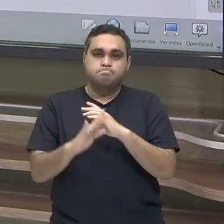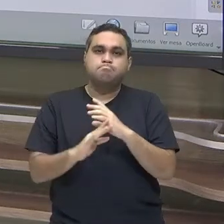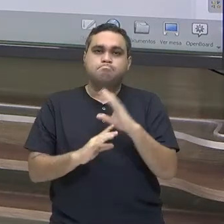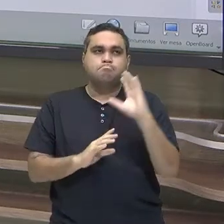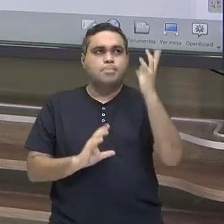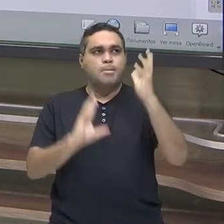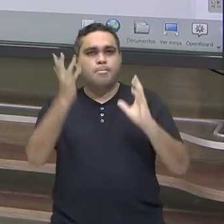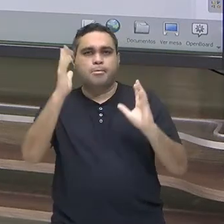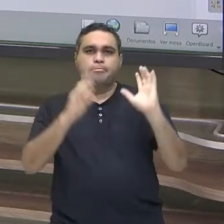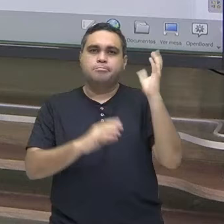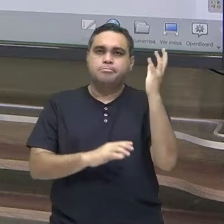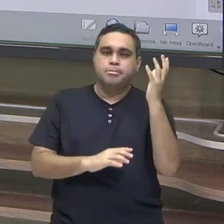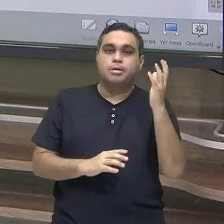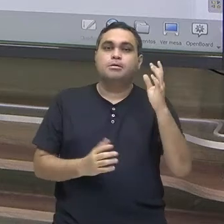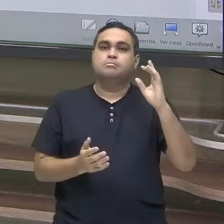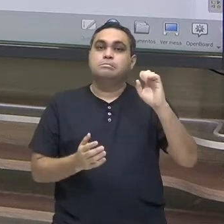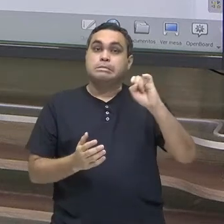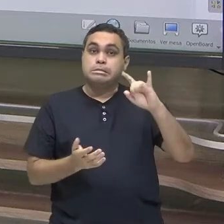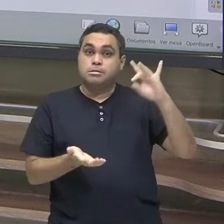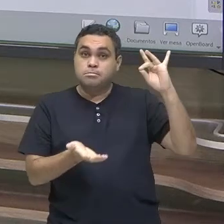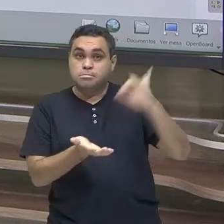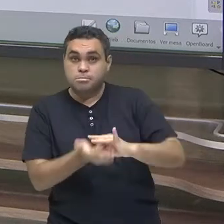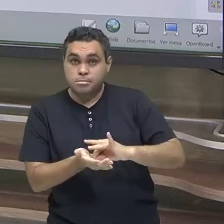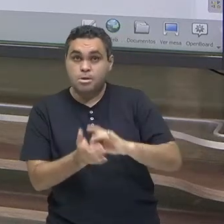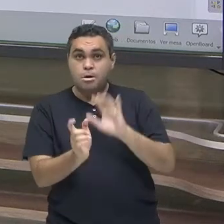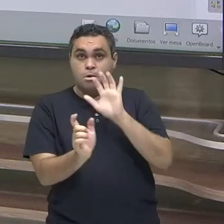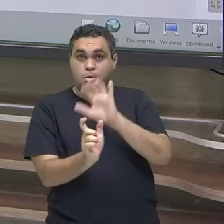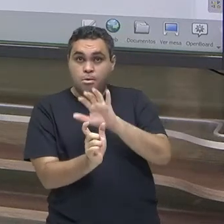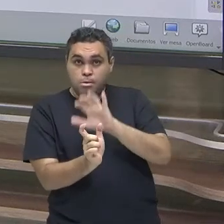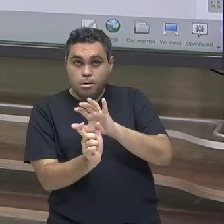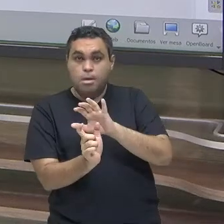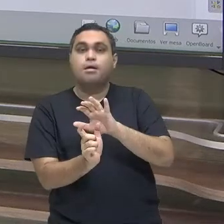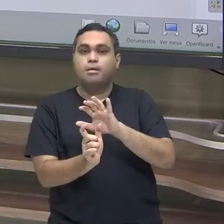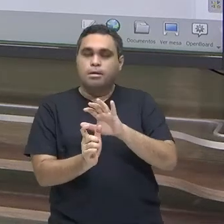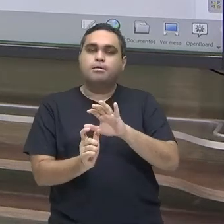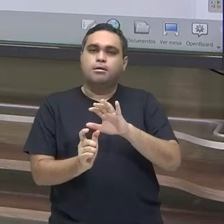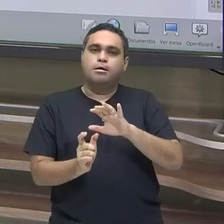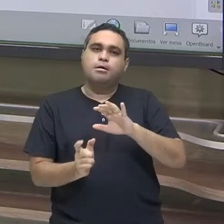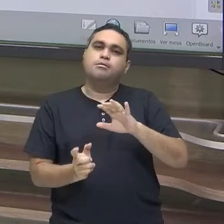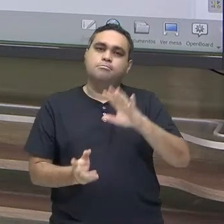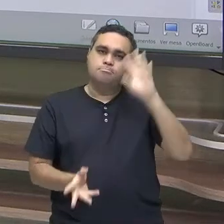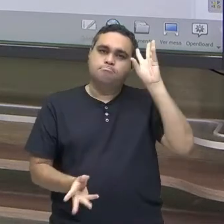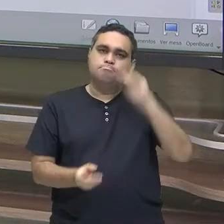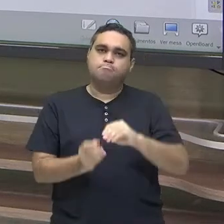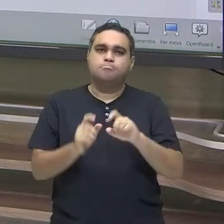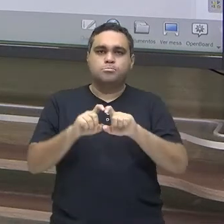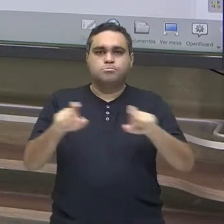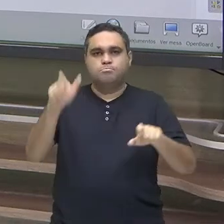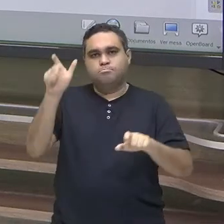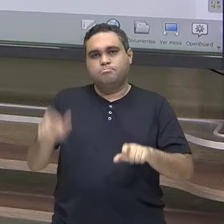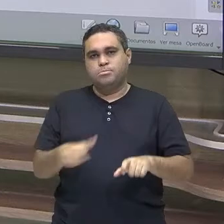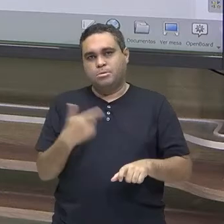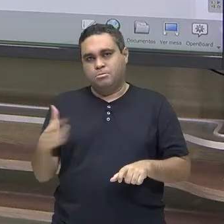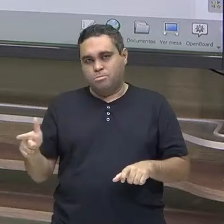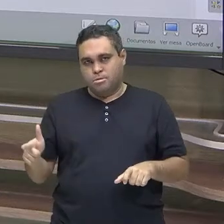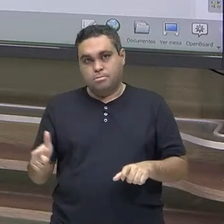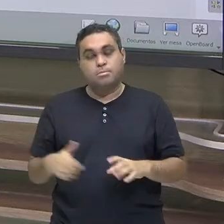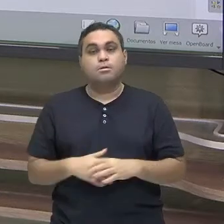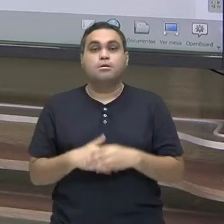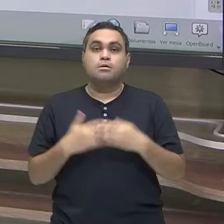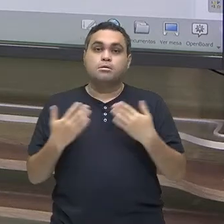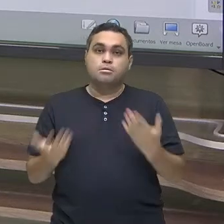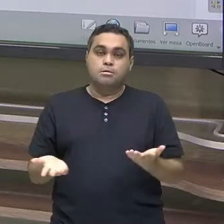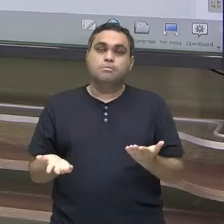sentido original, literal, real, não é? Eles não possuem sujeito. Portanto, é